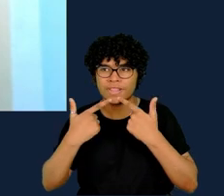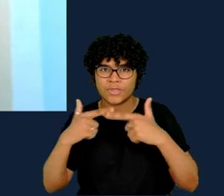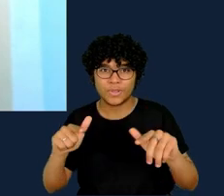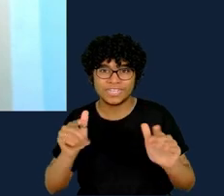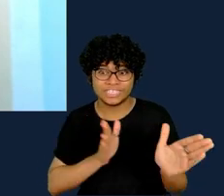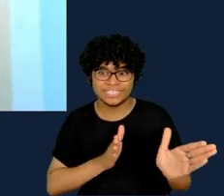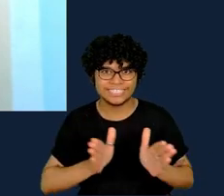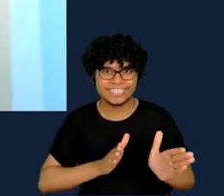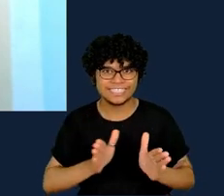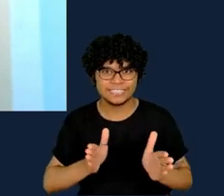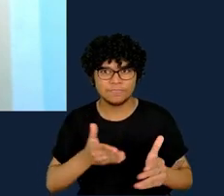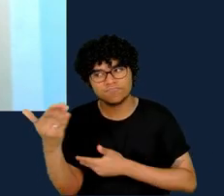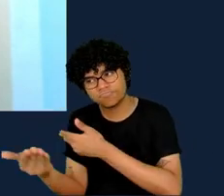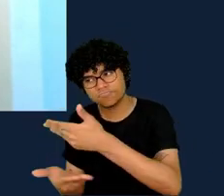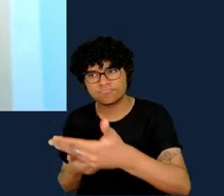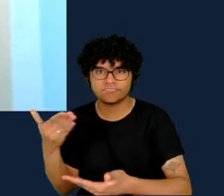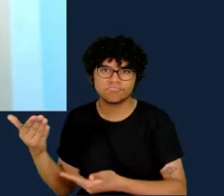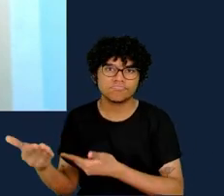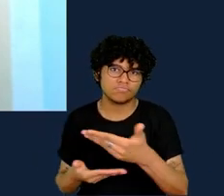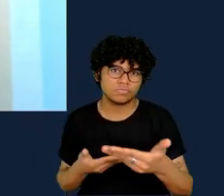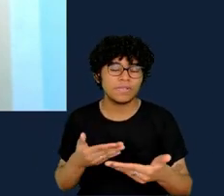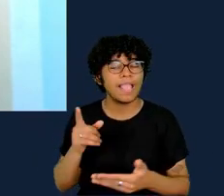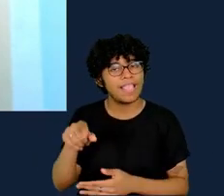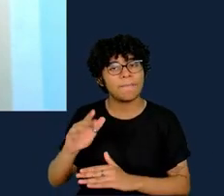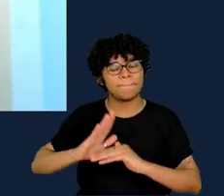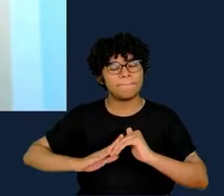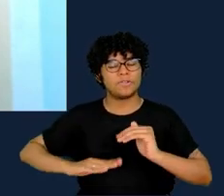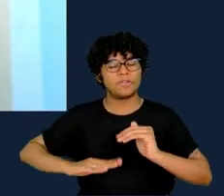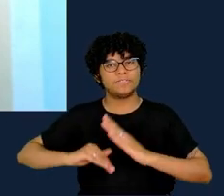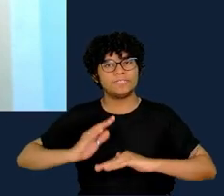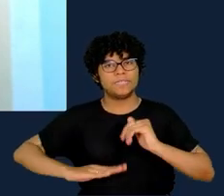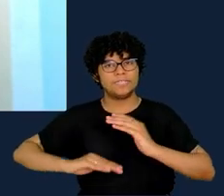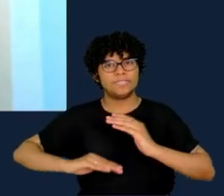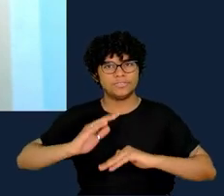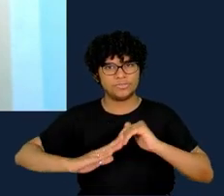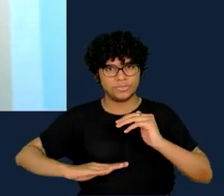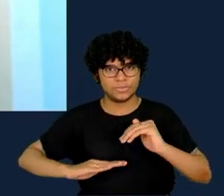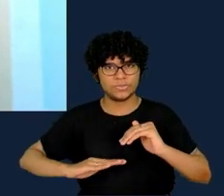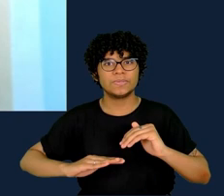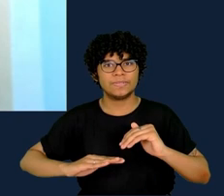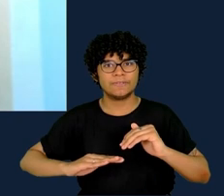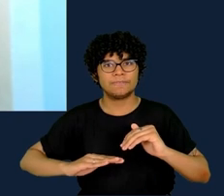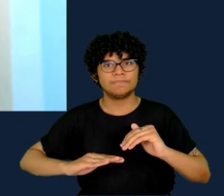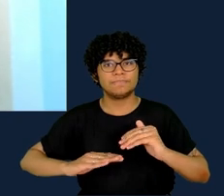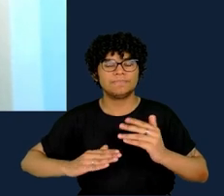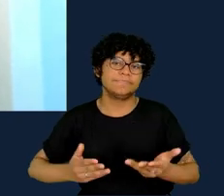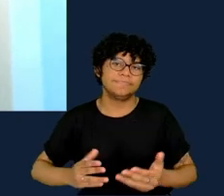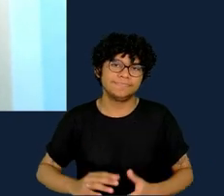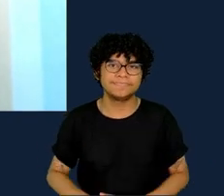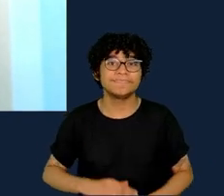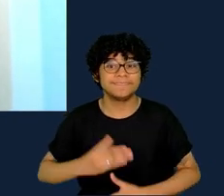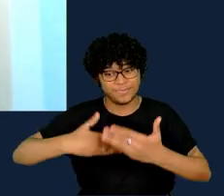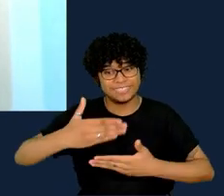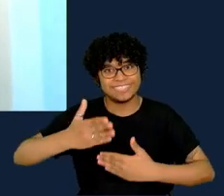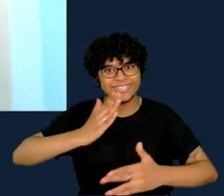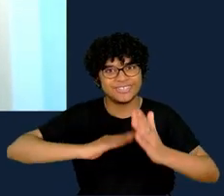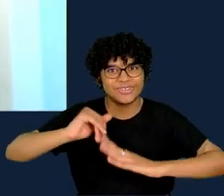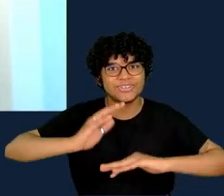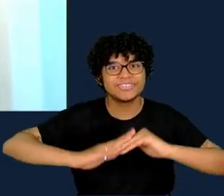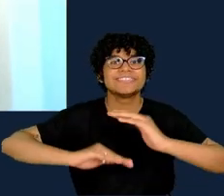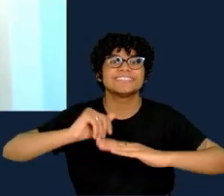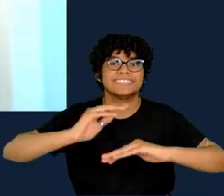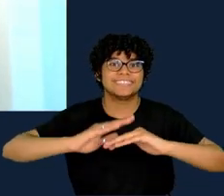né? Então, eu acho que esse processo de construção é sempre essencial, fazer uma